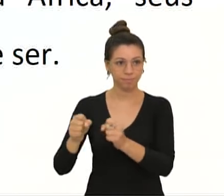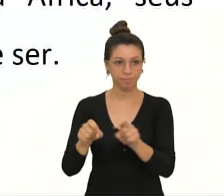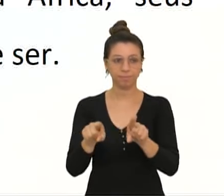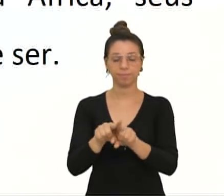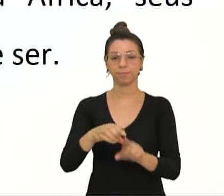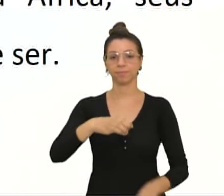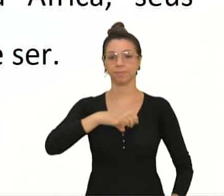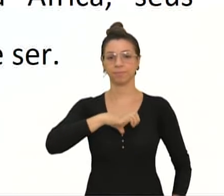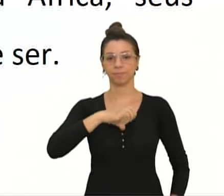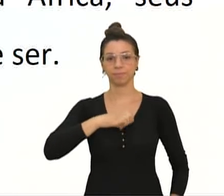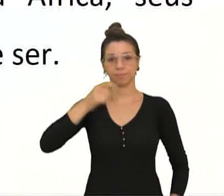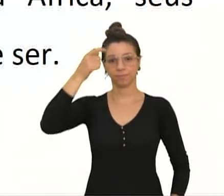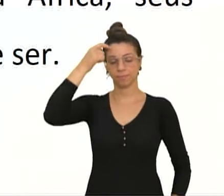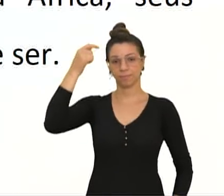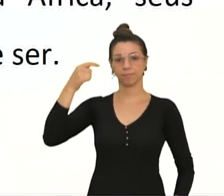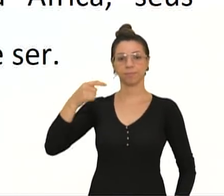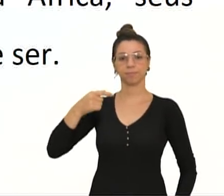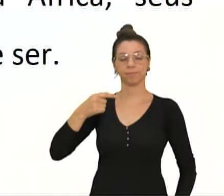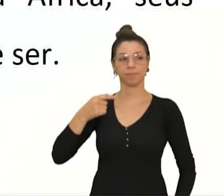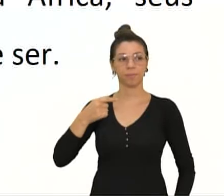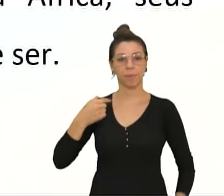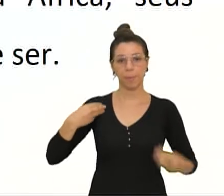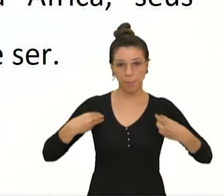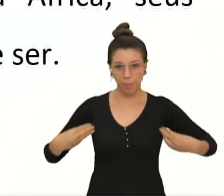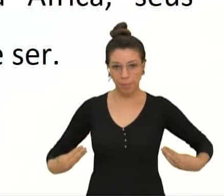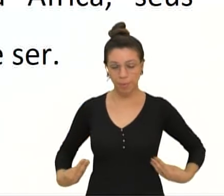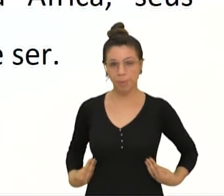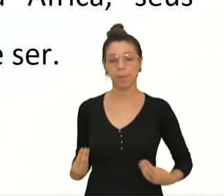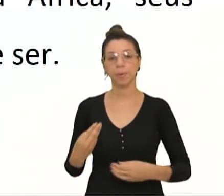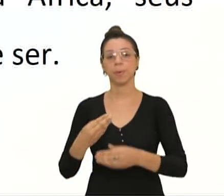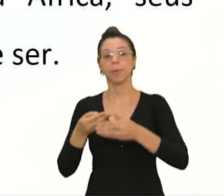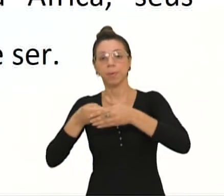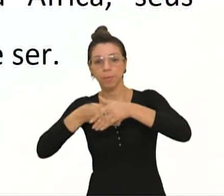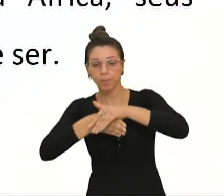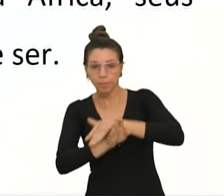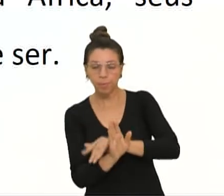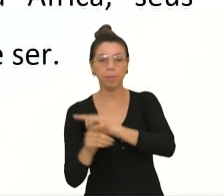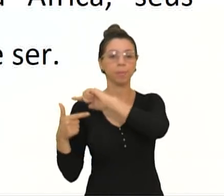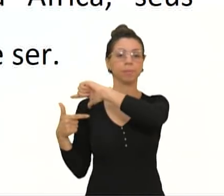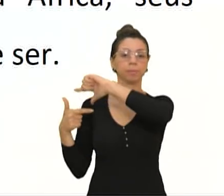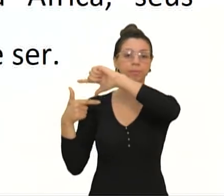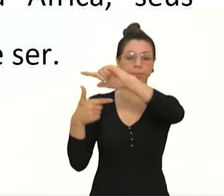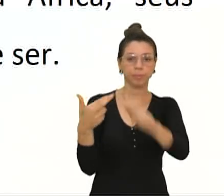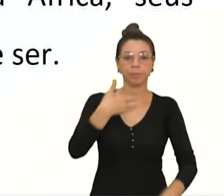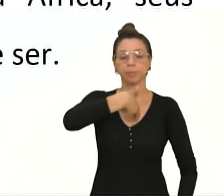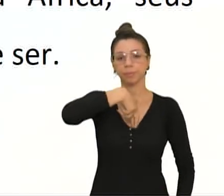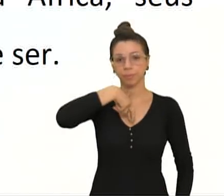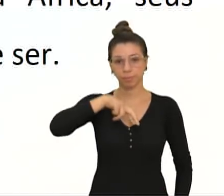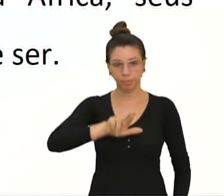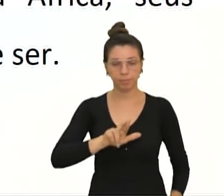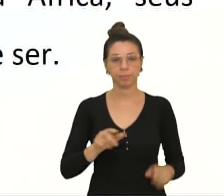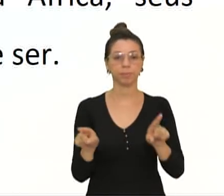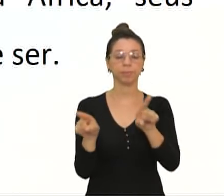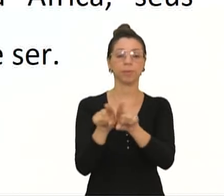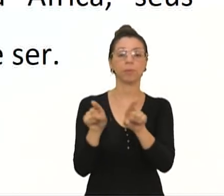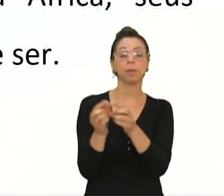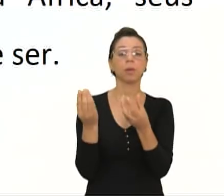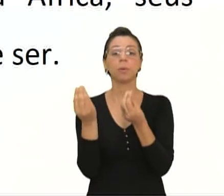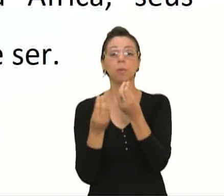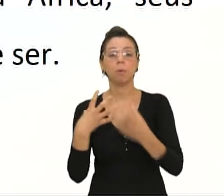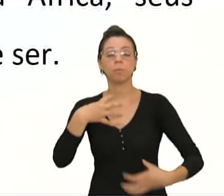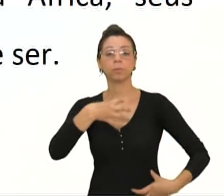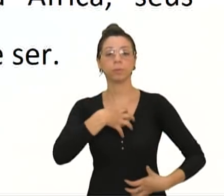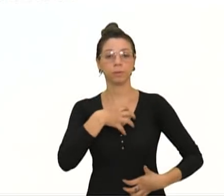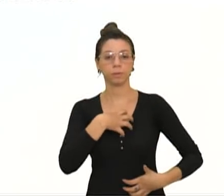povos originários da África, seus costumes, suas tradições, sua religiosidade e sua forma de ser.